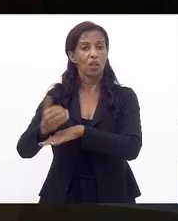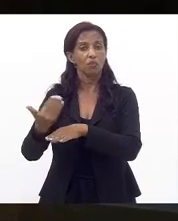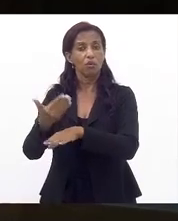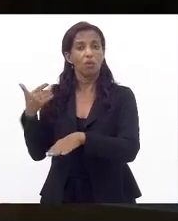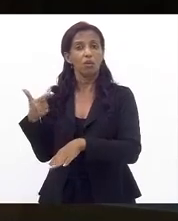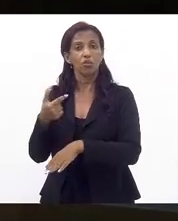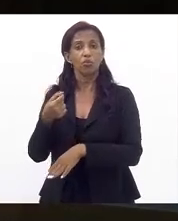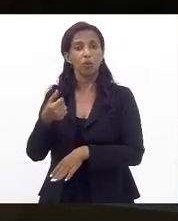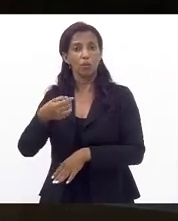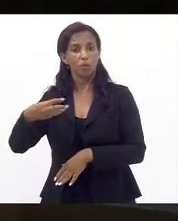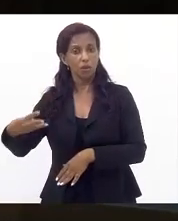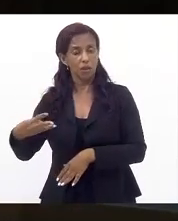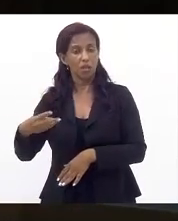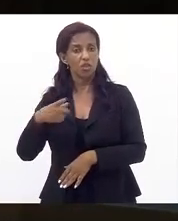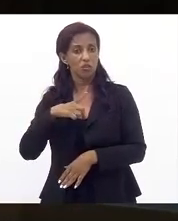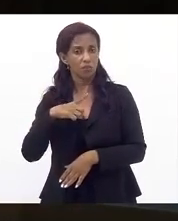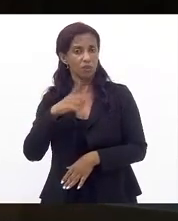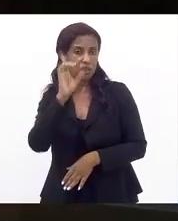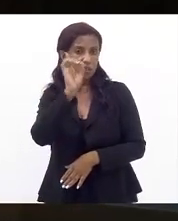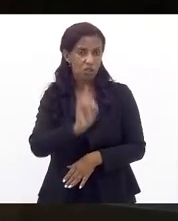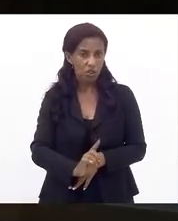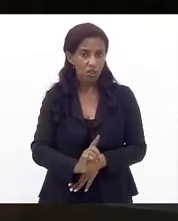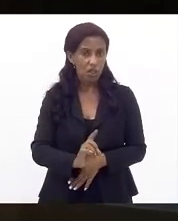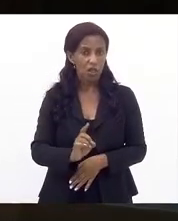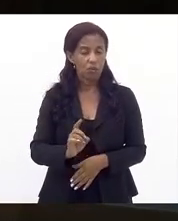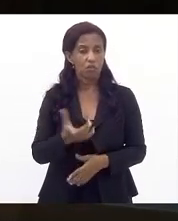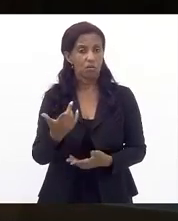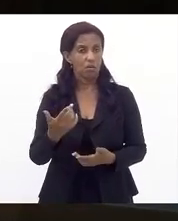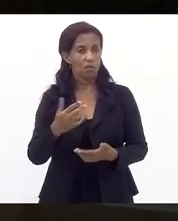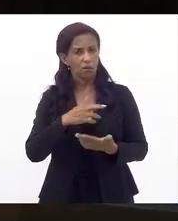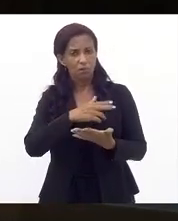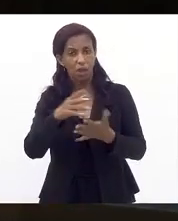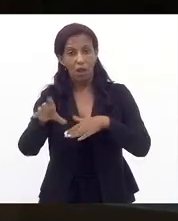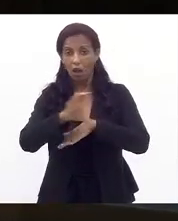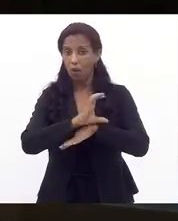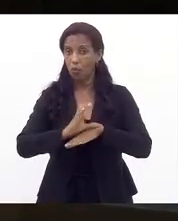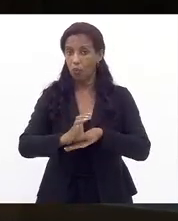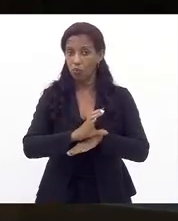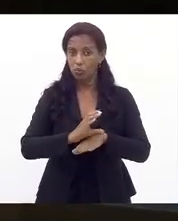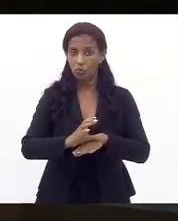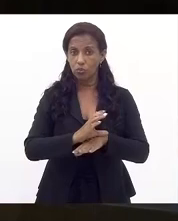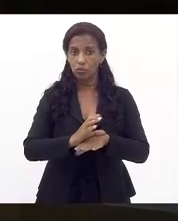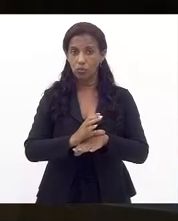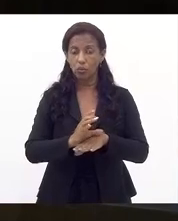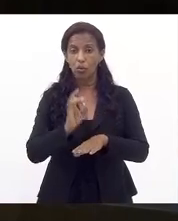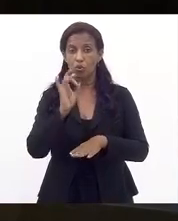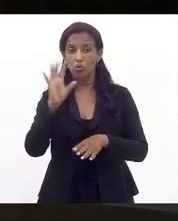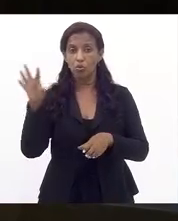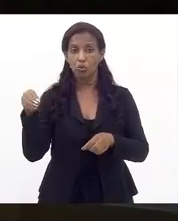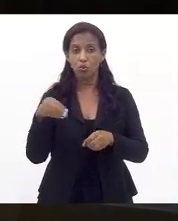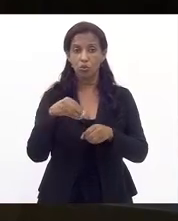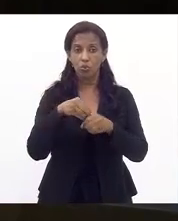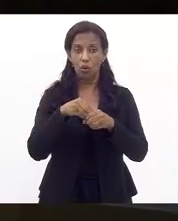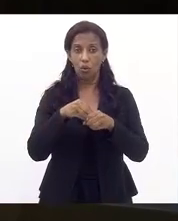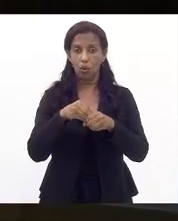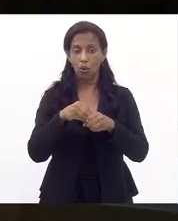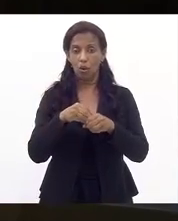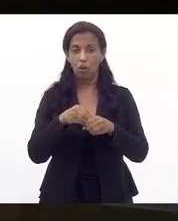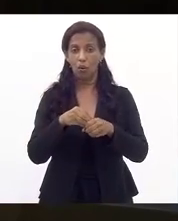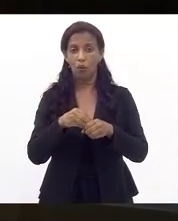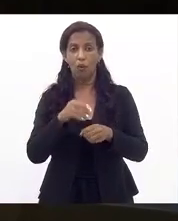2003 tem direito a integralidade e paridade a constituição só coloca como